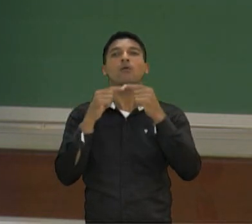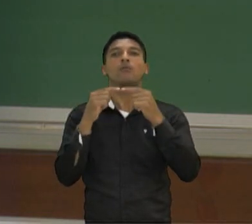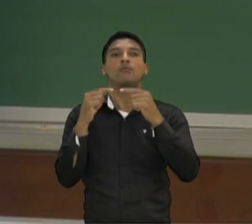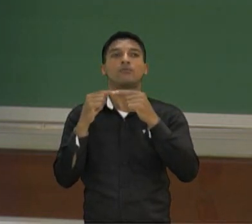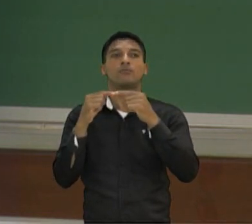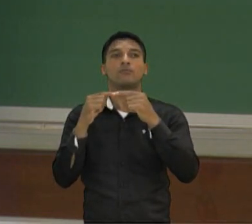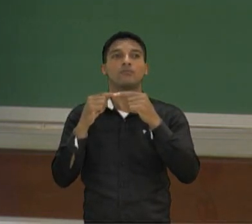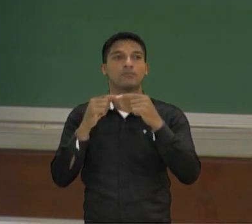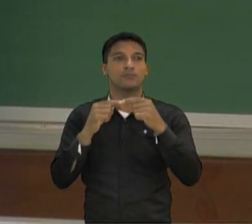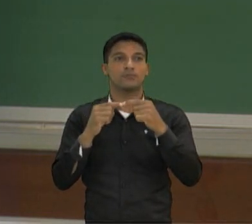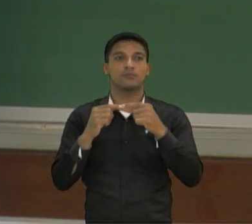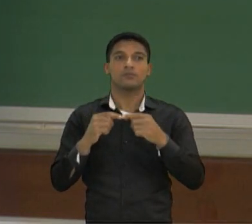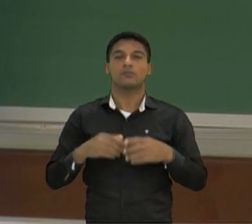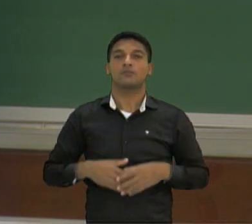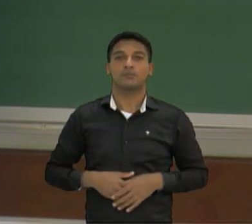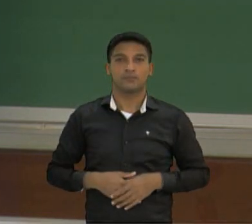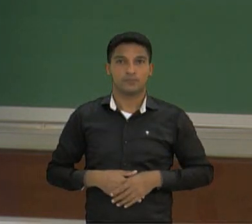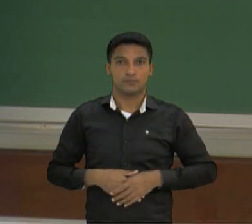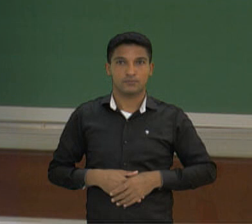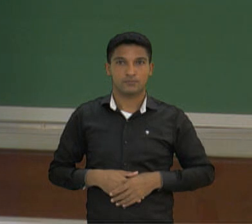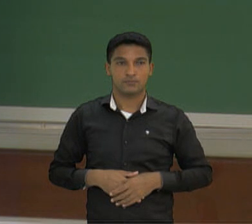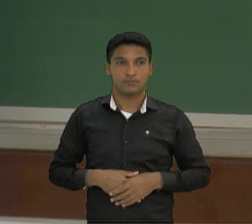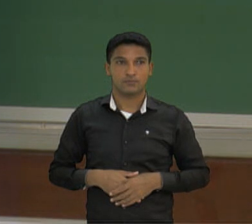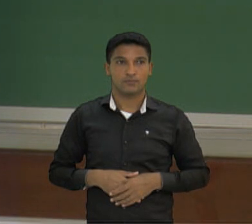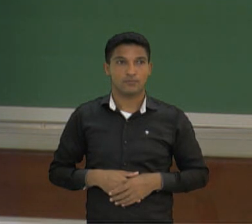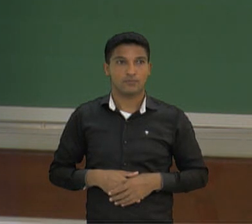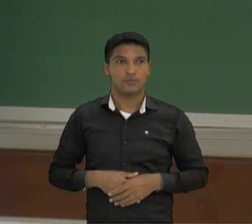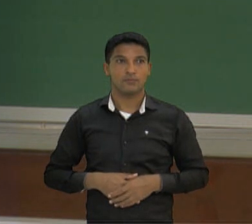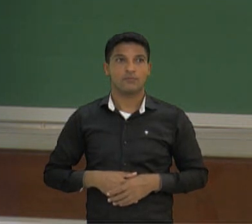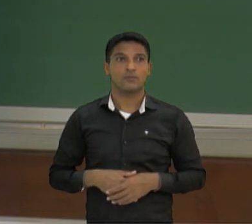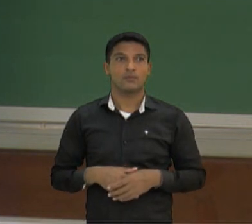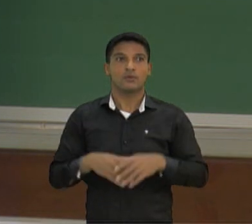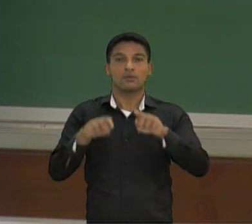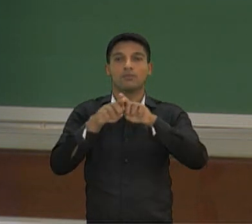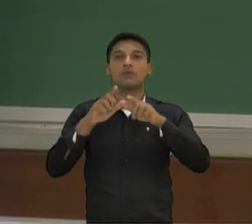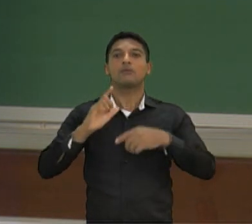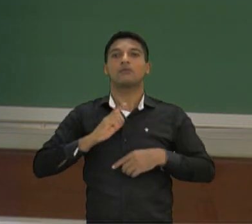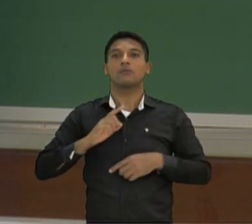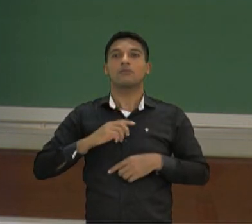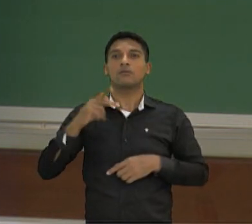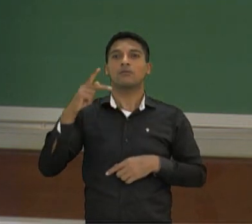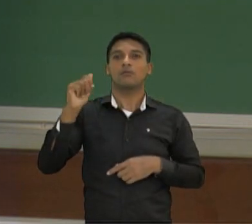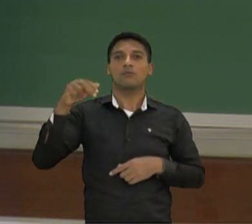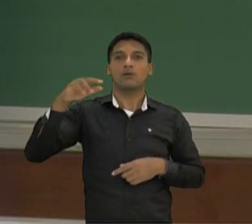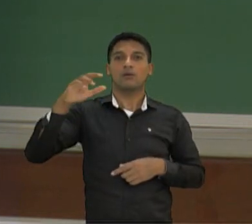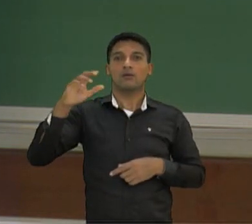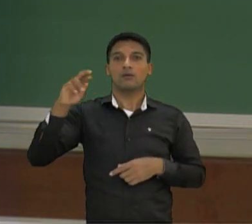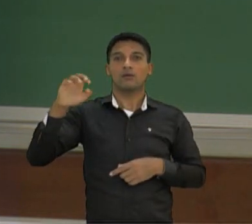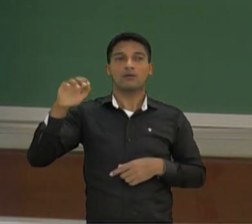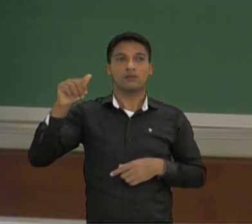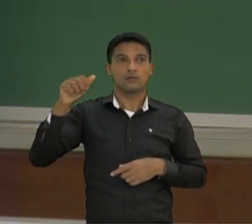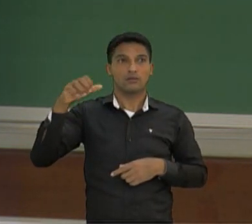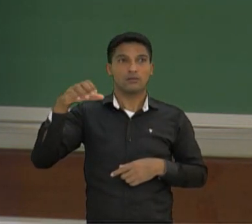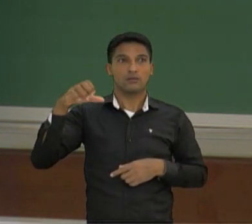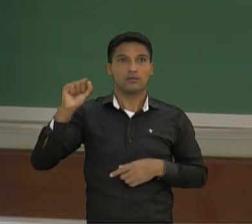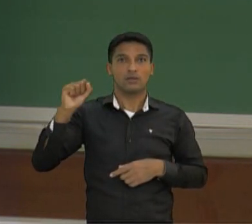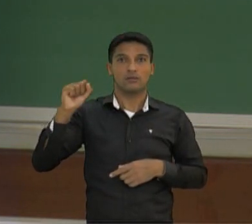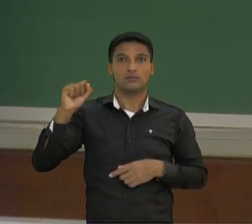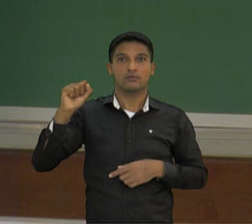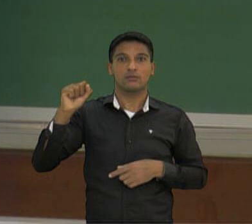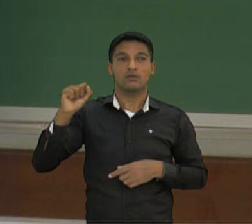peptídeos, DNA e RNA. Temos também no pâncreas a produção de lipase, tripsina,